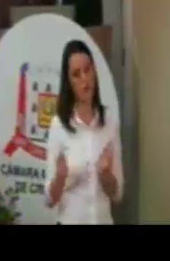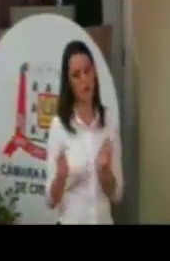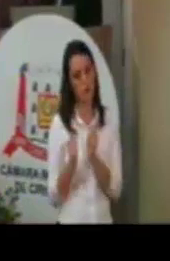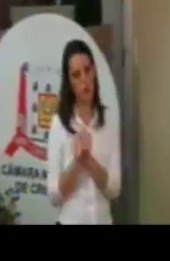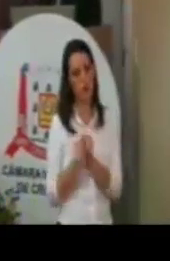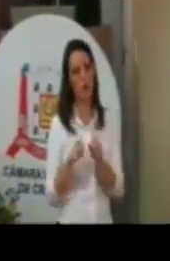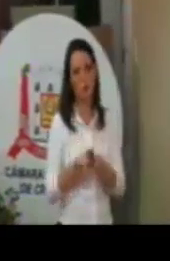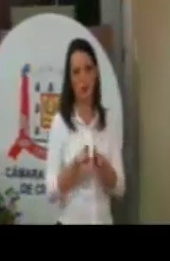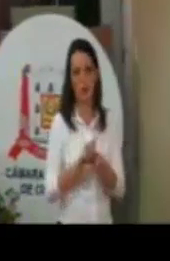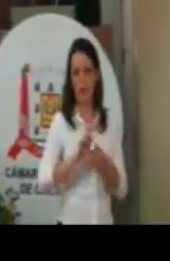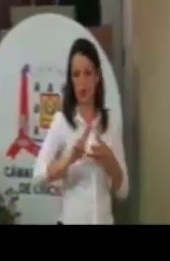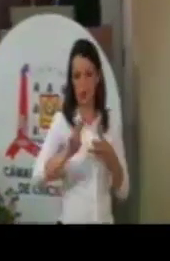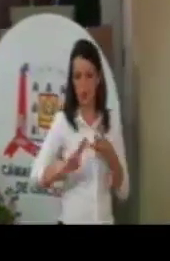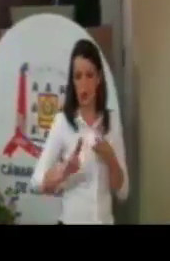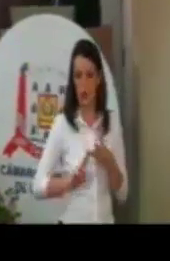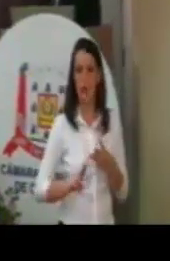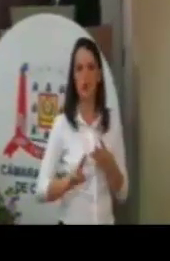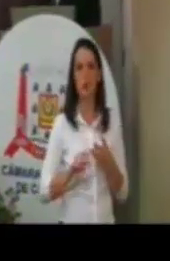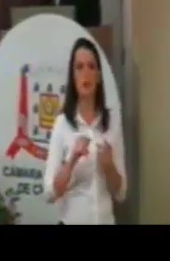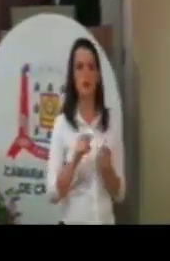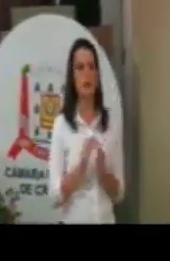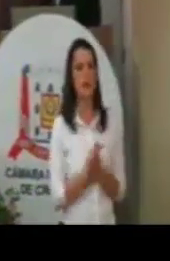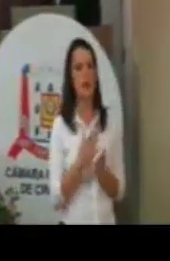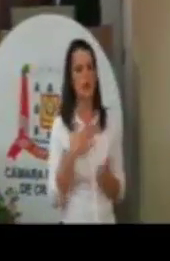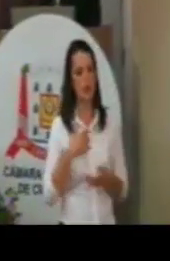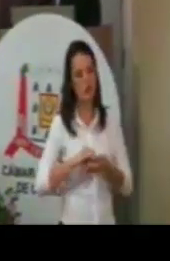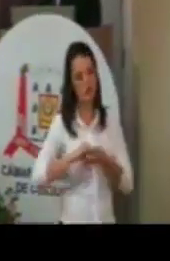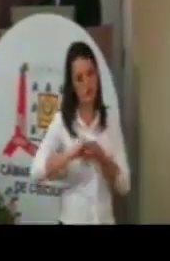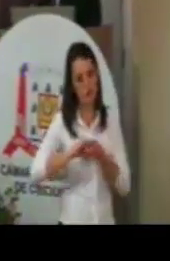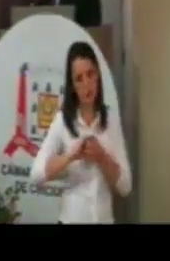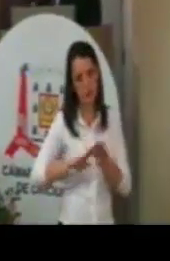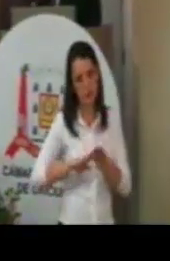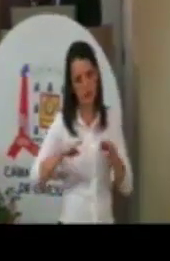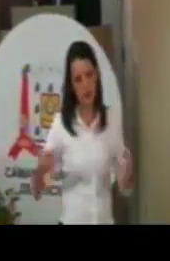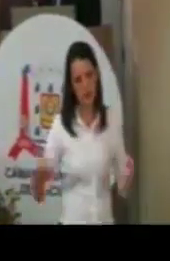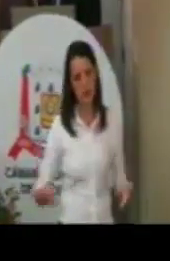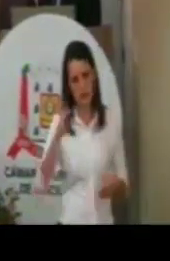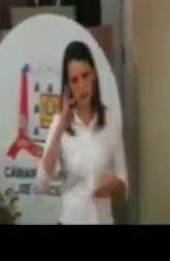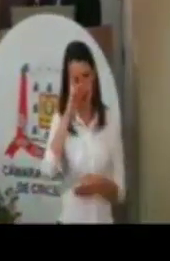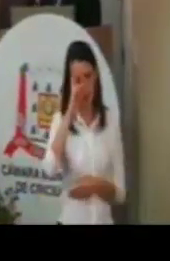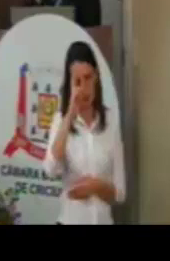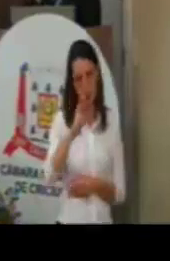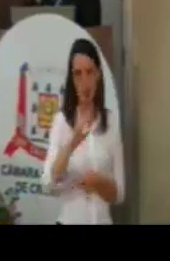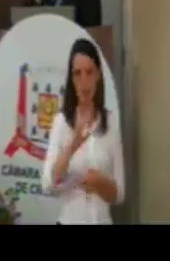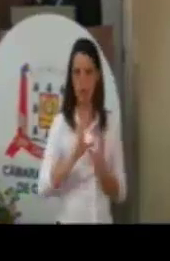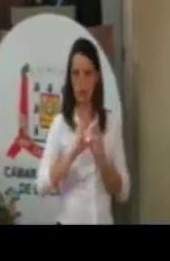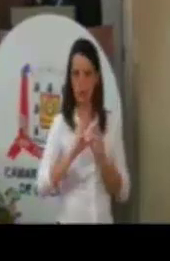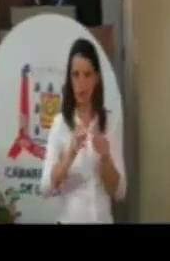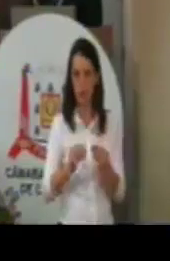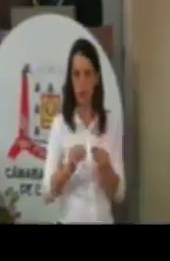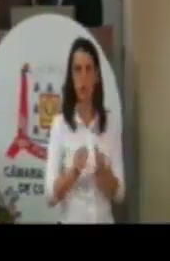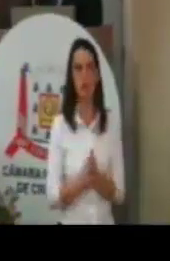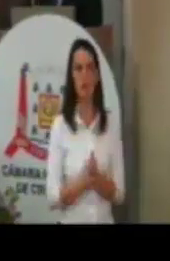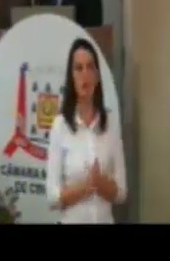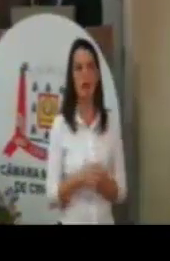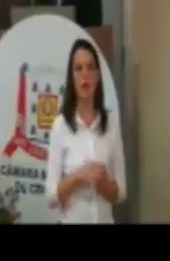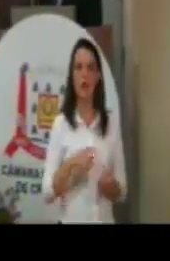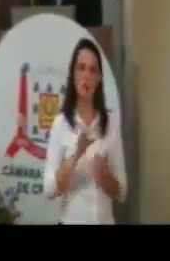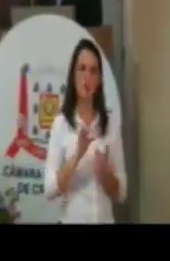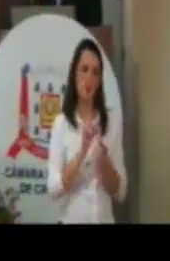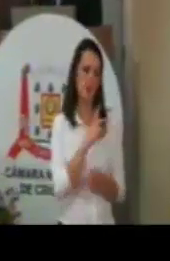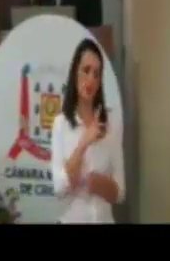nome das três lideranças aqui mencionadas, eu cumprimento, saúdo todas as